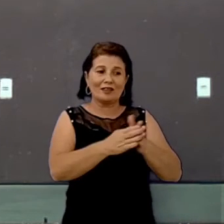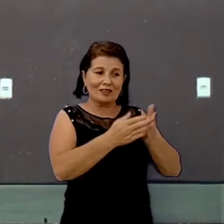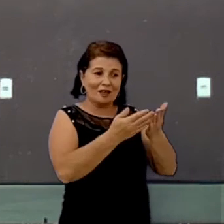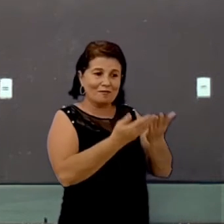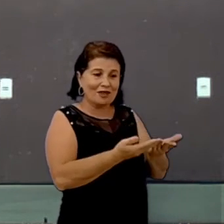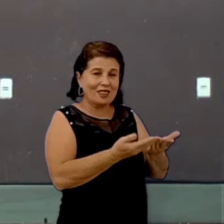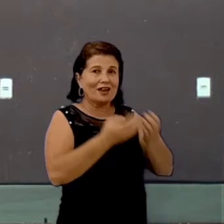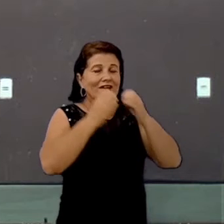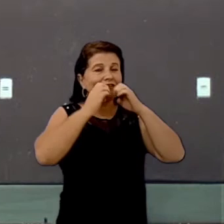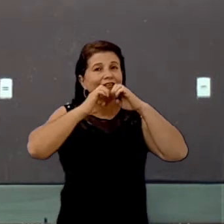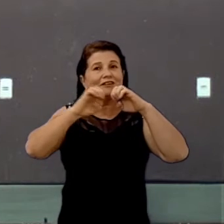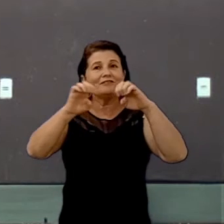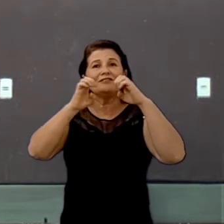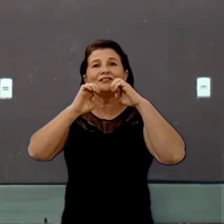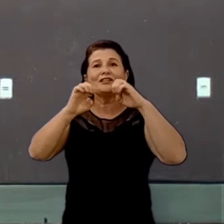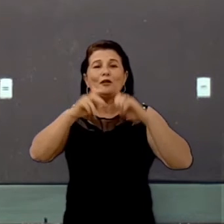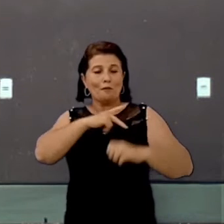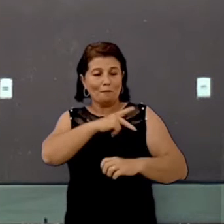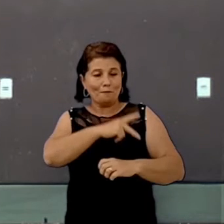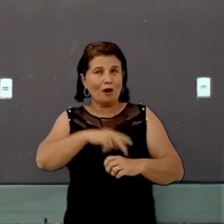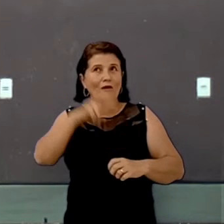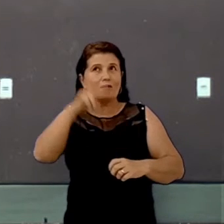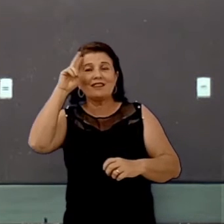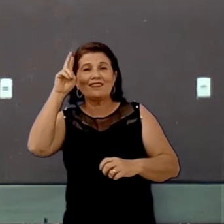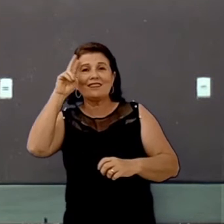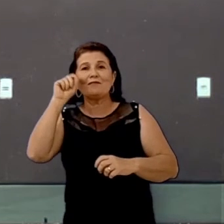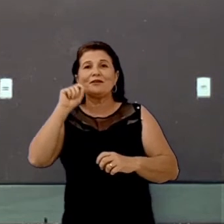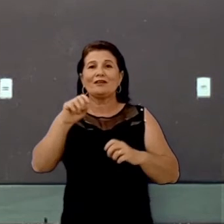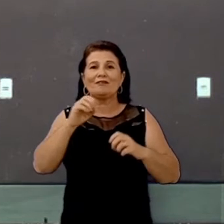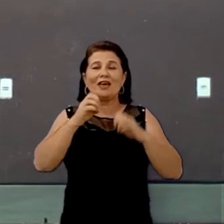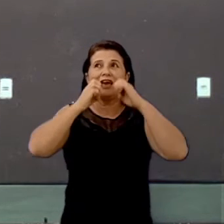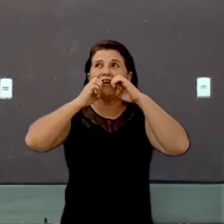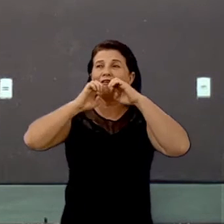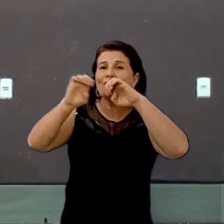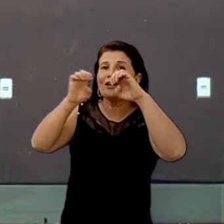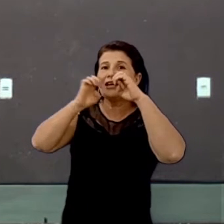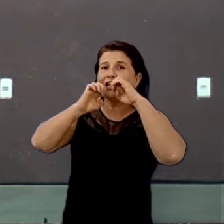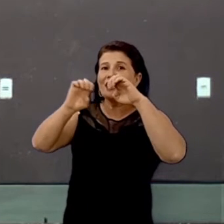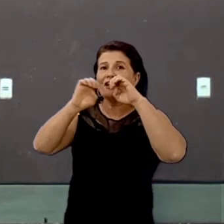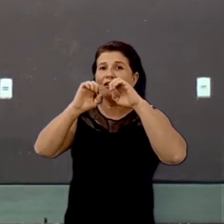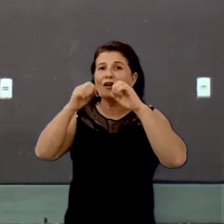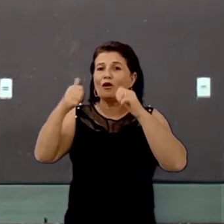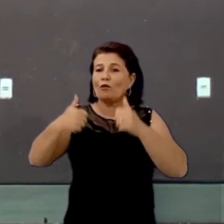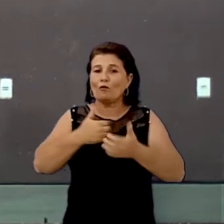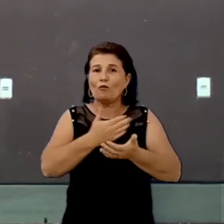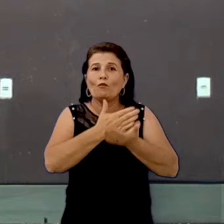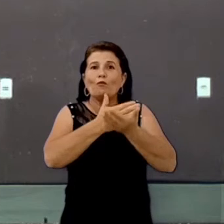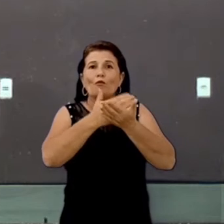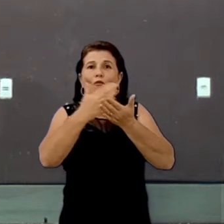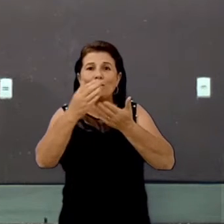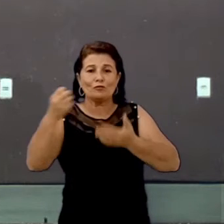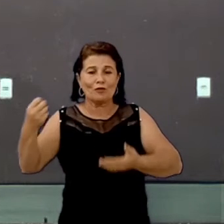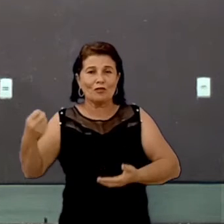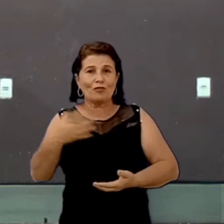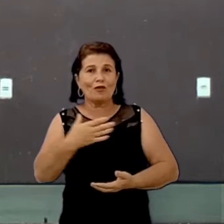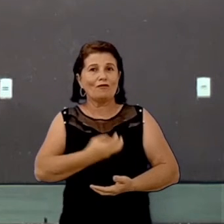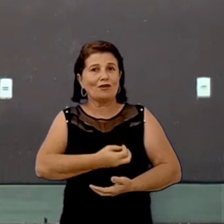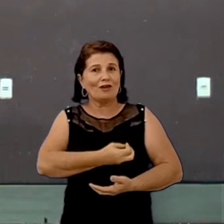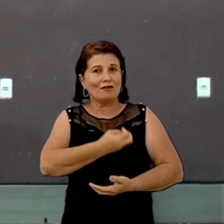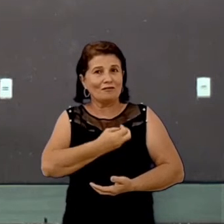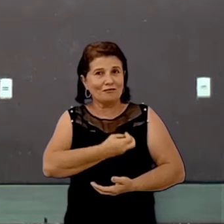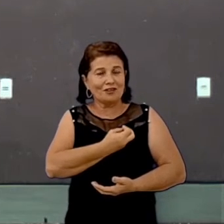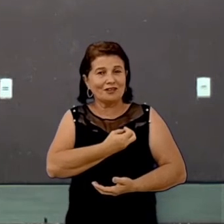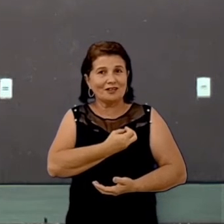palavra do Evangelho. Paulo lembra a eles que o Evangelho é a fonte de uma nova vida para eles. É a